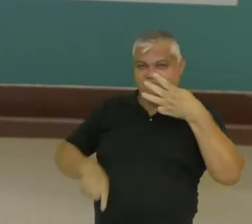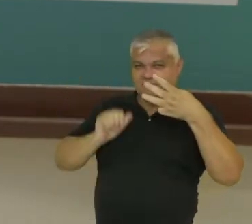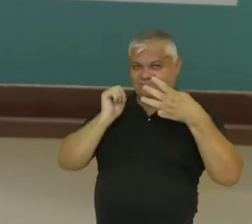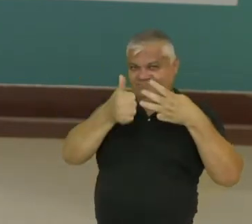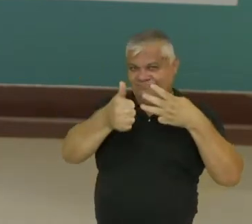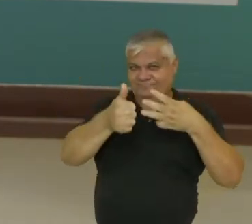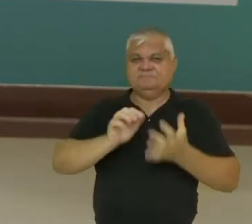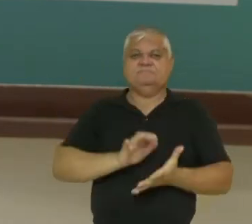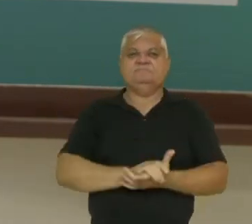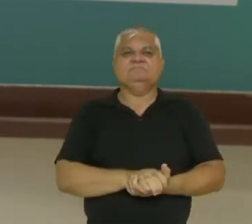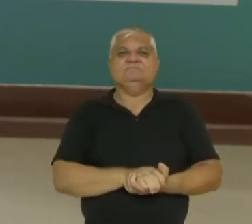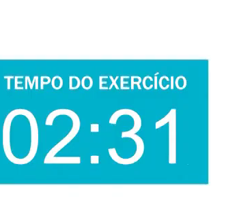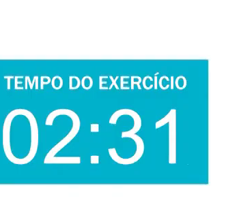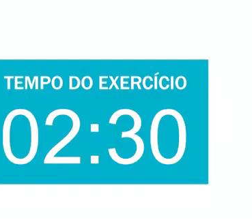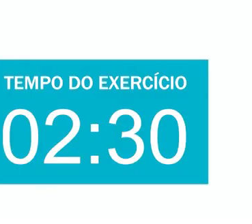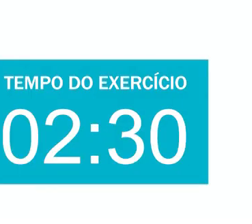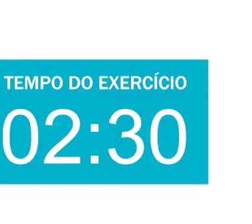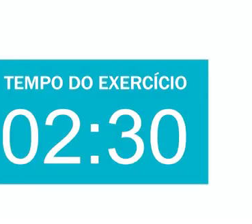Já voltamos.